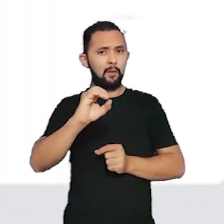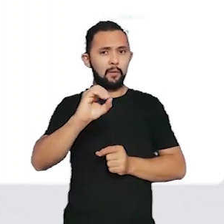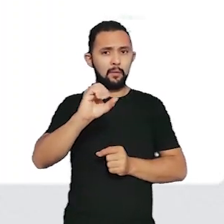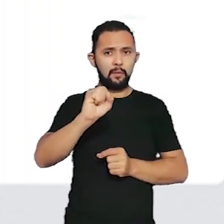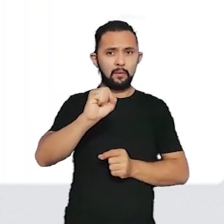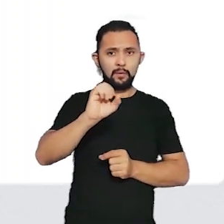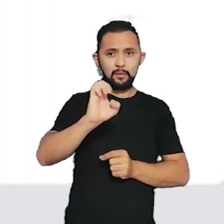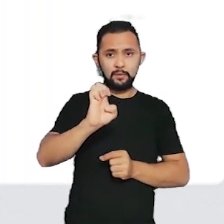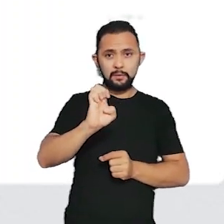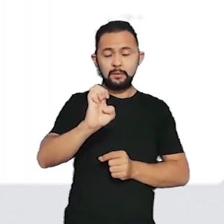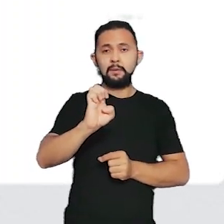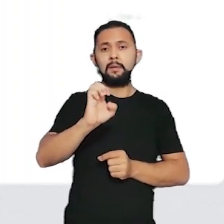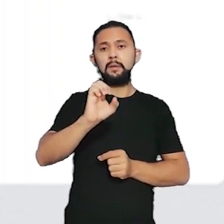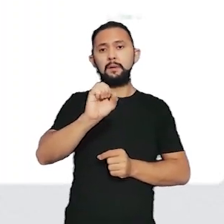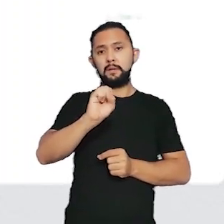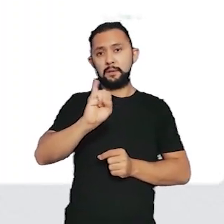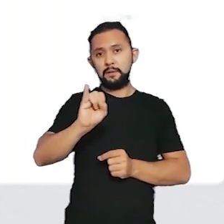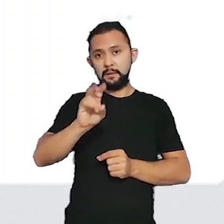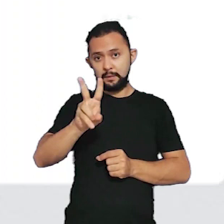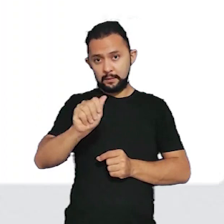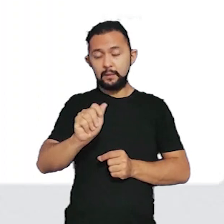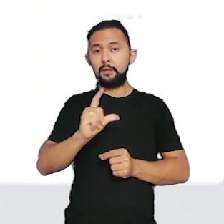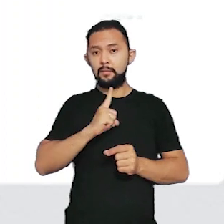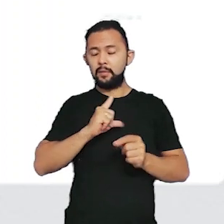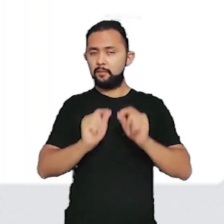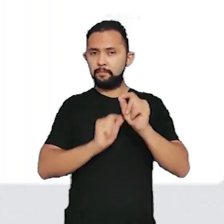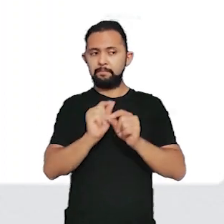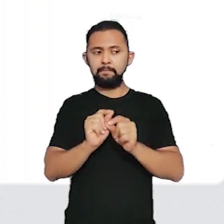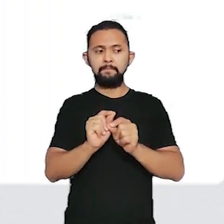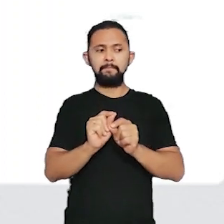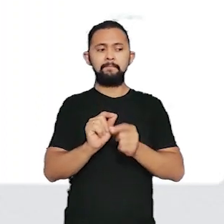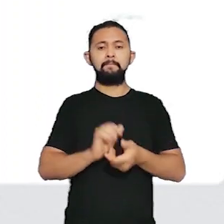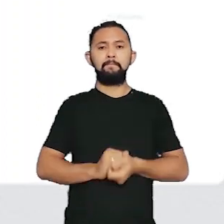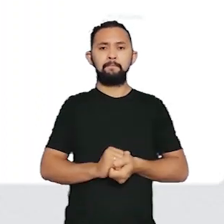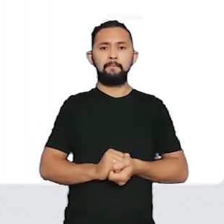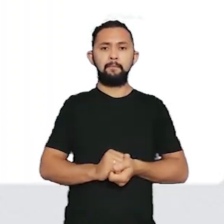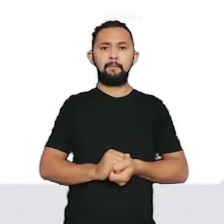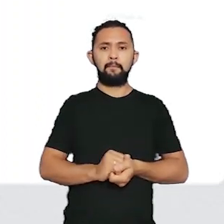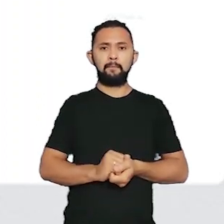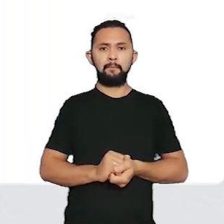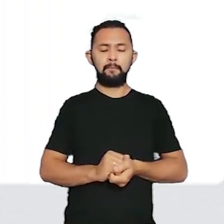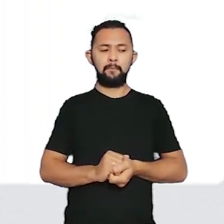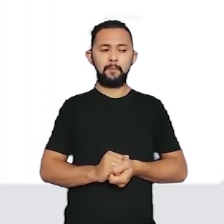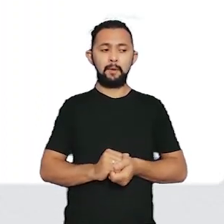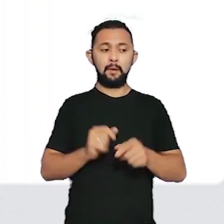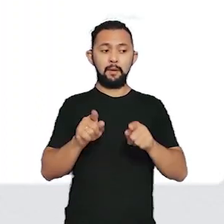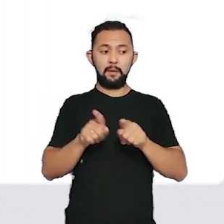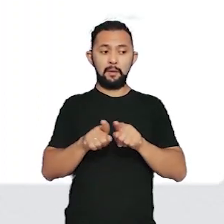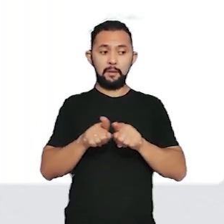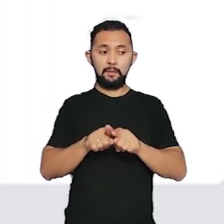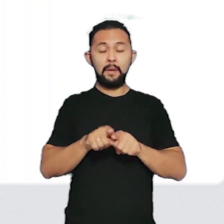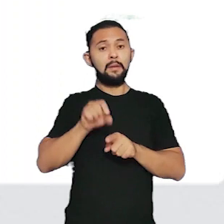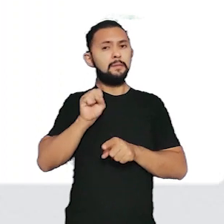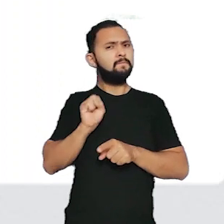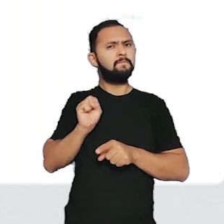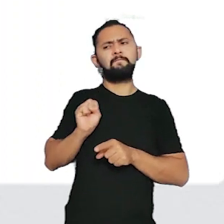oração concessiva. Então, a letra B, eu tenho presença, tá? Ainda que eu falasse a língua dos homens e dos anjos,